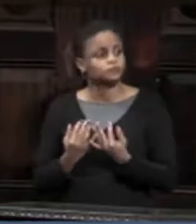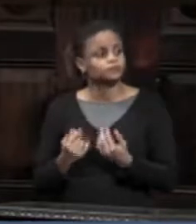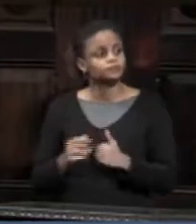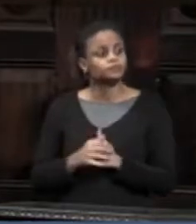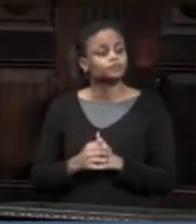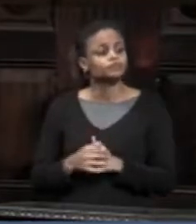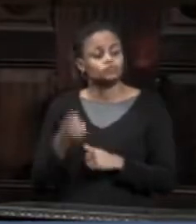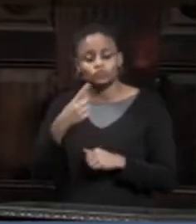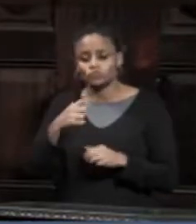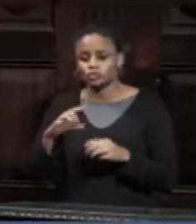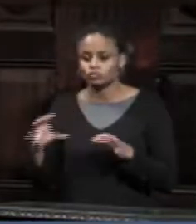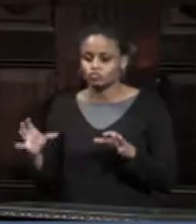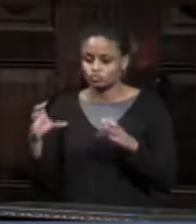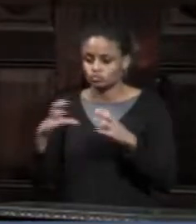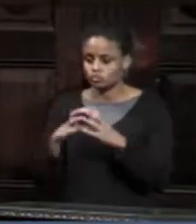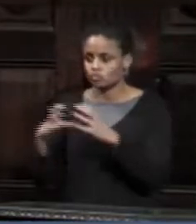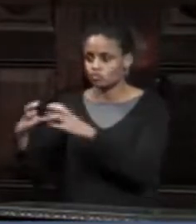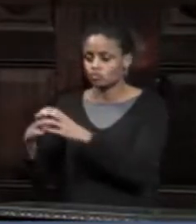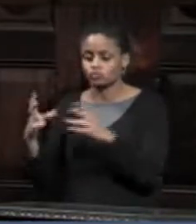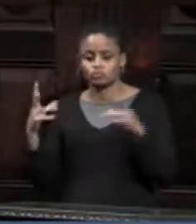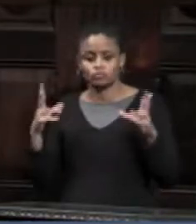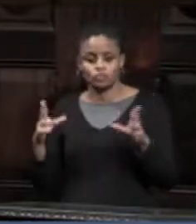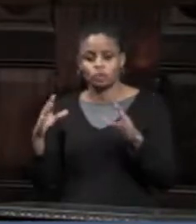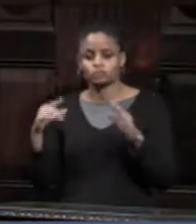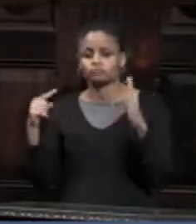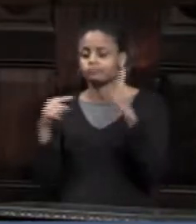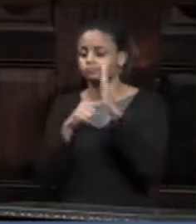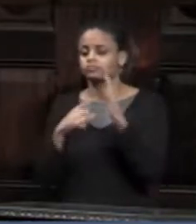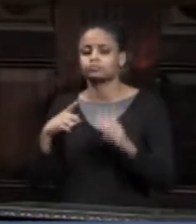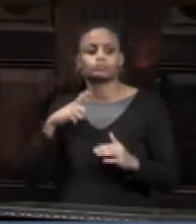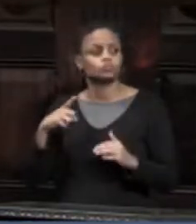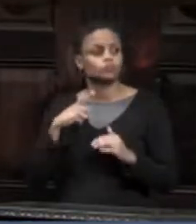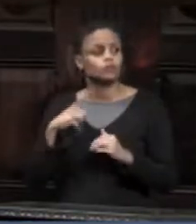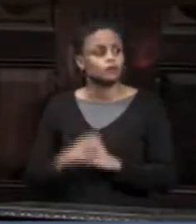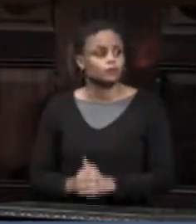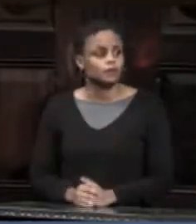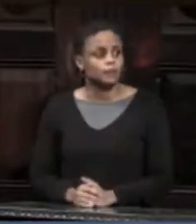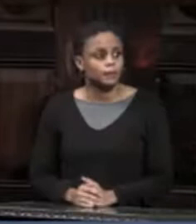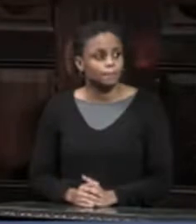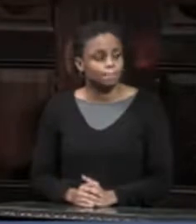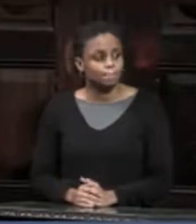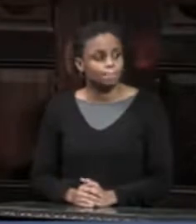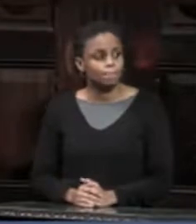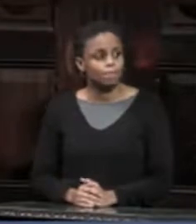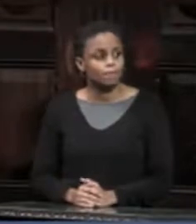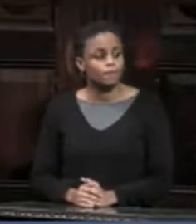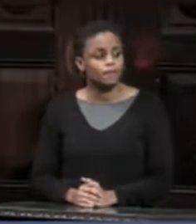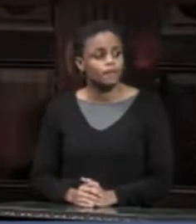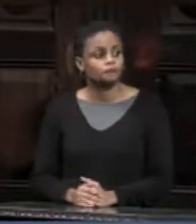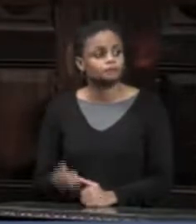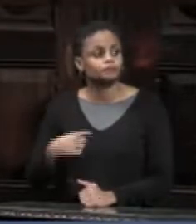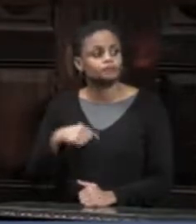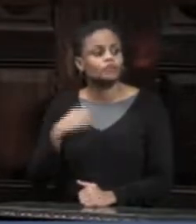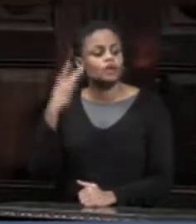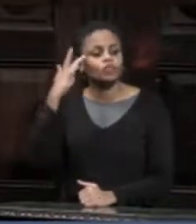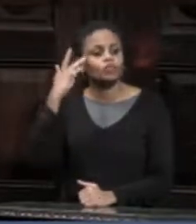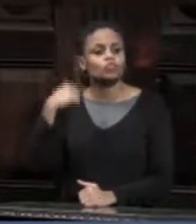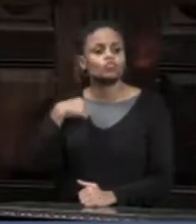dentro daquilo que nós do PSB, e particularmente eu, considero de